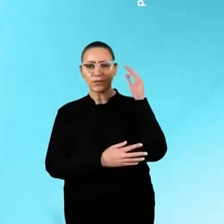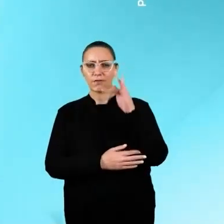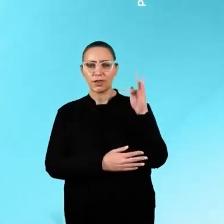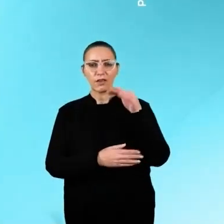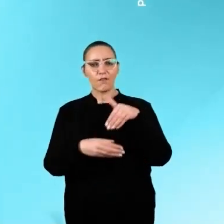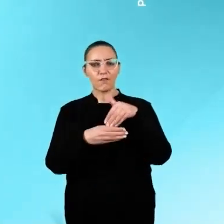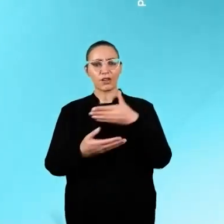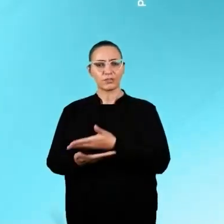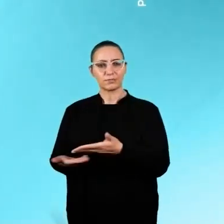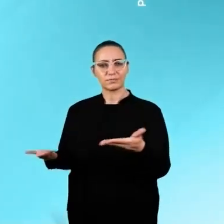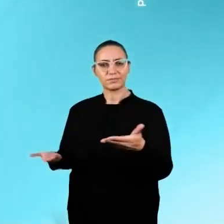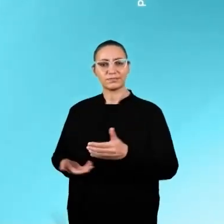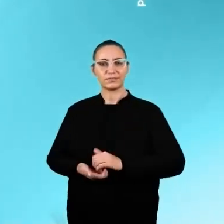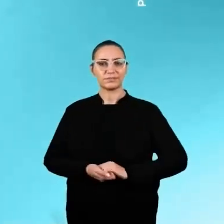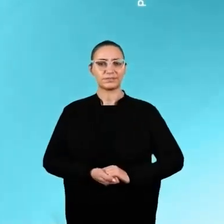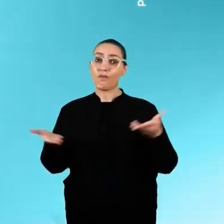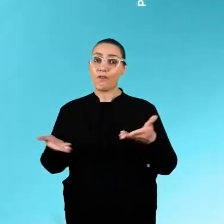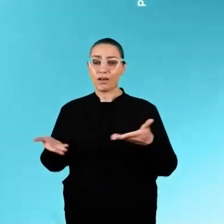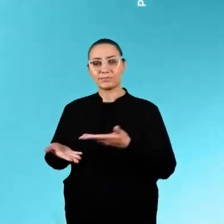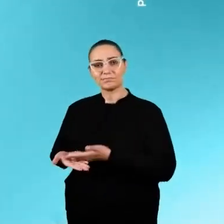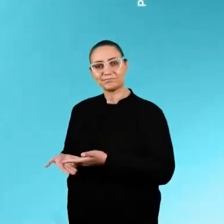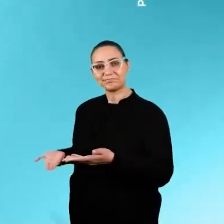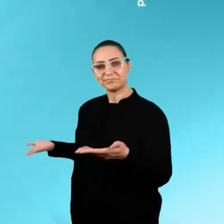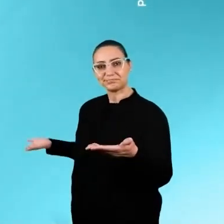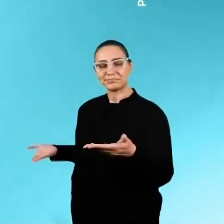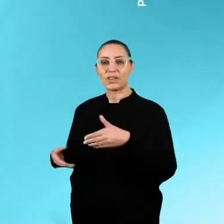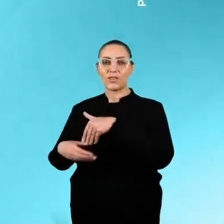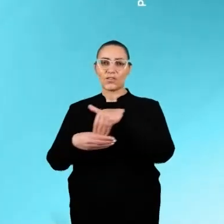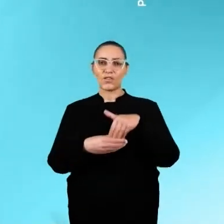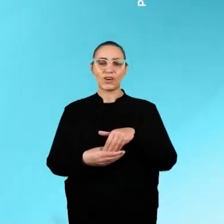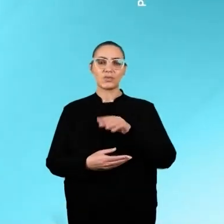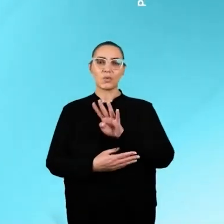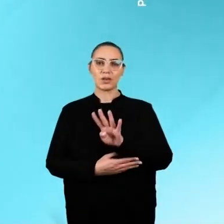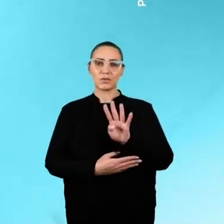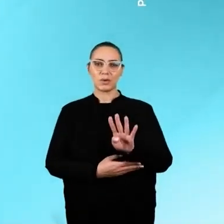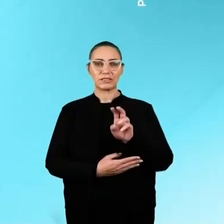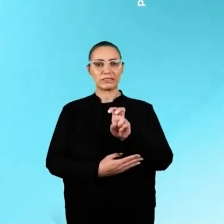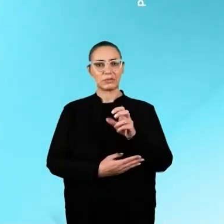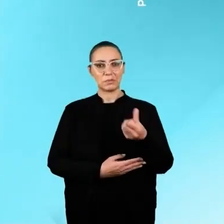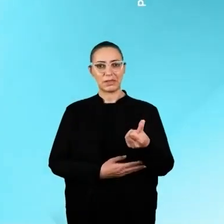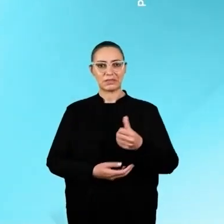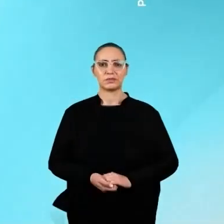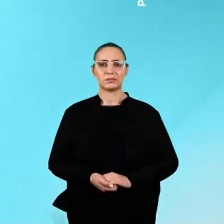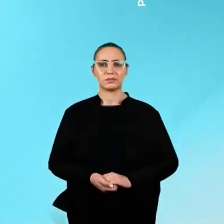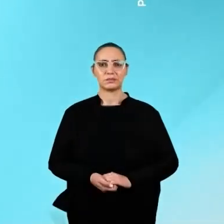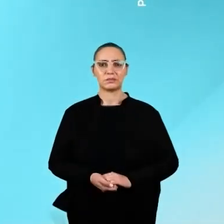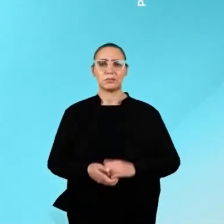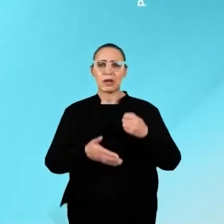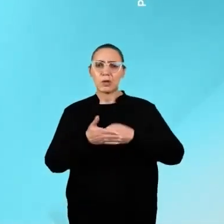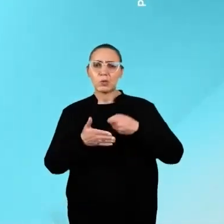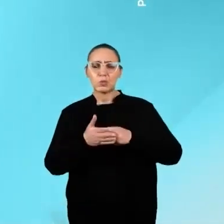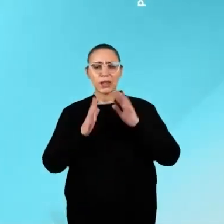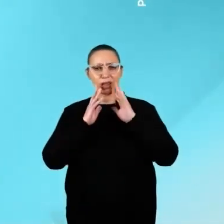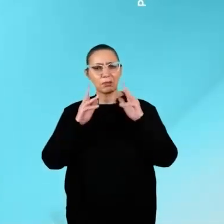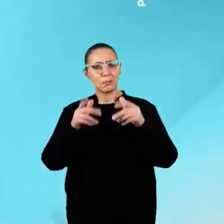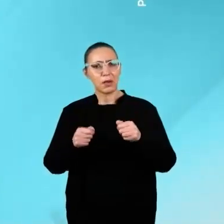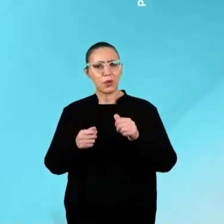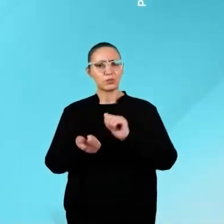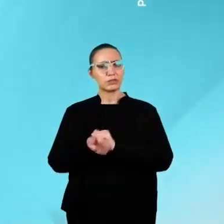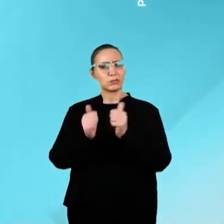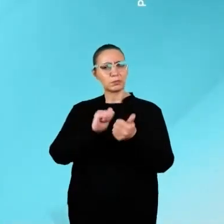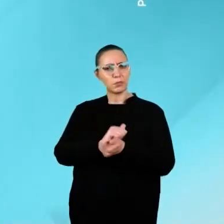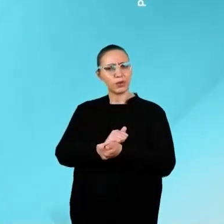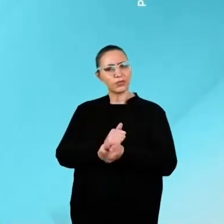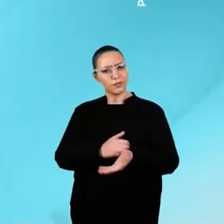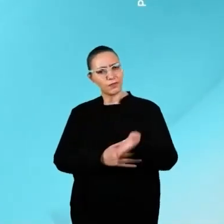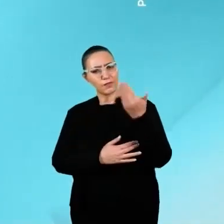deputado federal, vote. Delegado Eliomar, 4422. Agora é Fortunati, deputado federal, 4456. Pela causa animal e pelo esporte, bora,